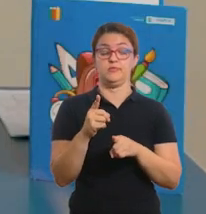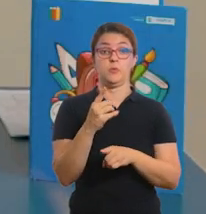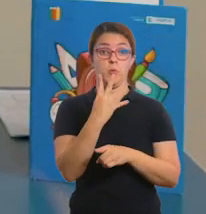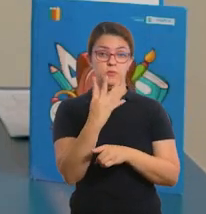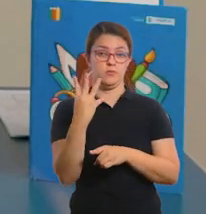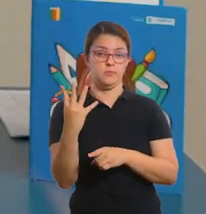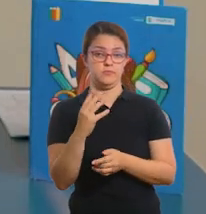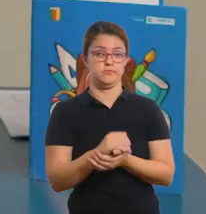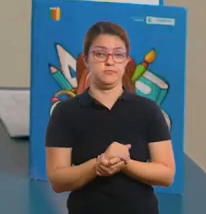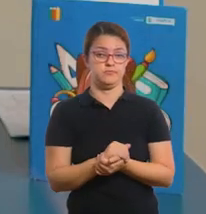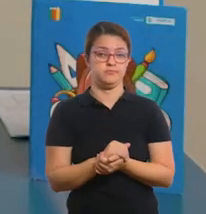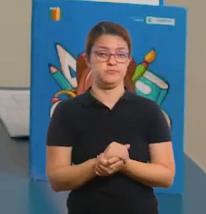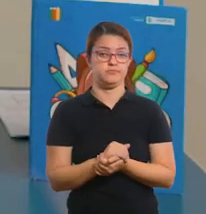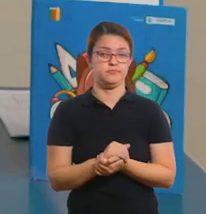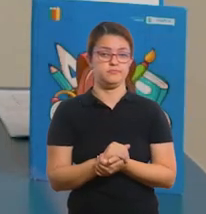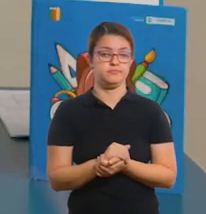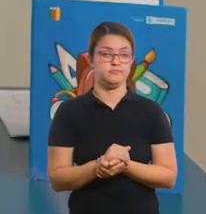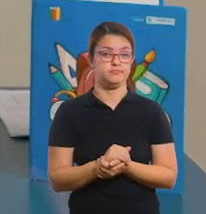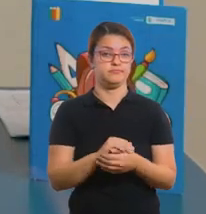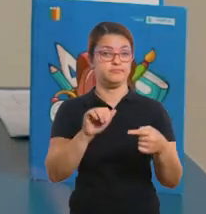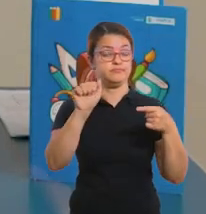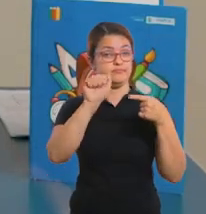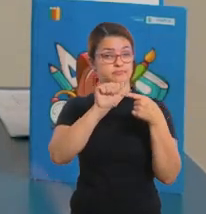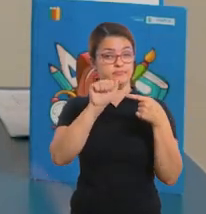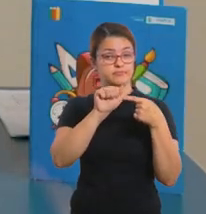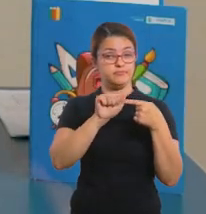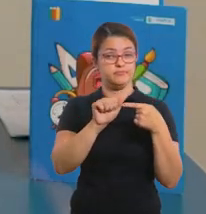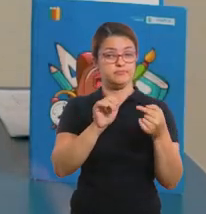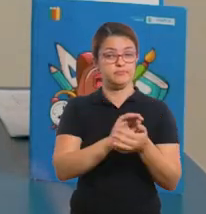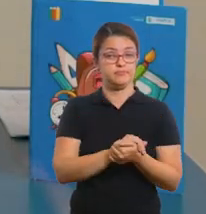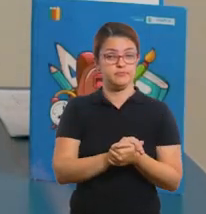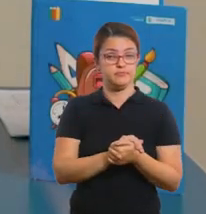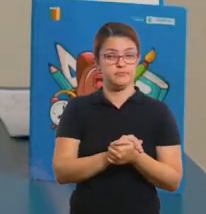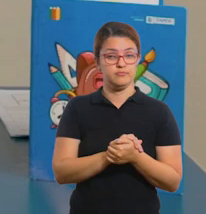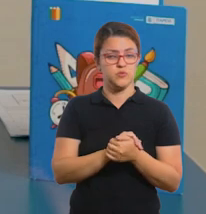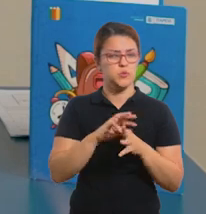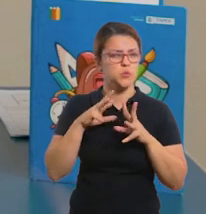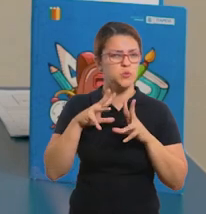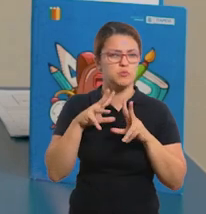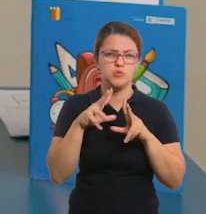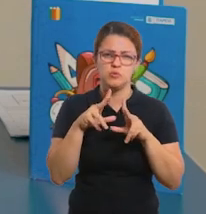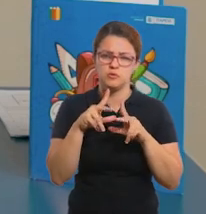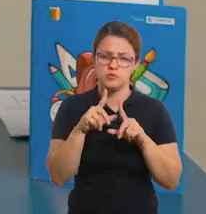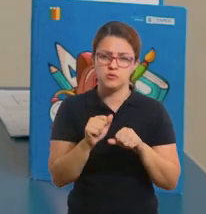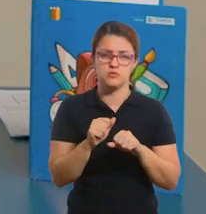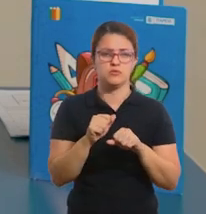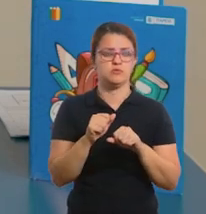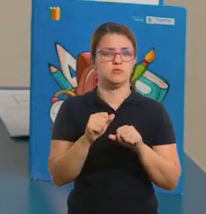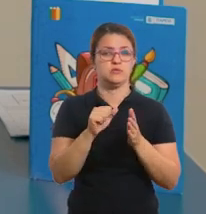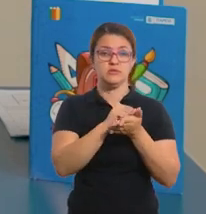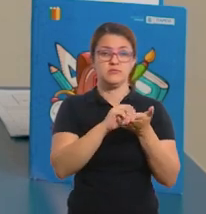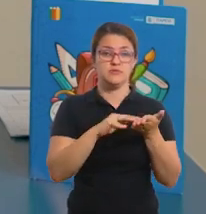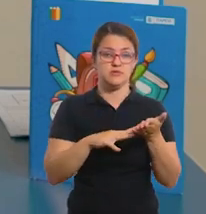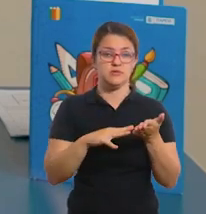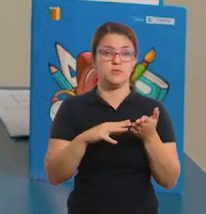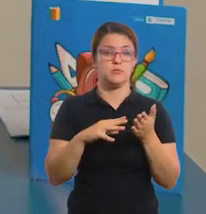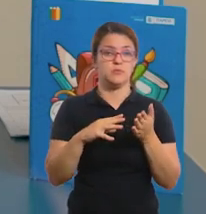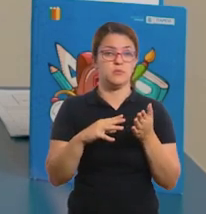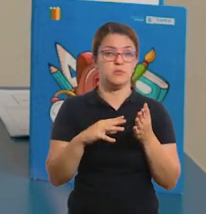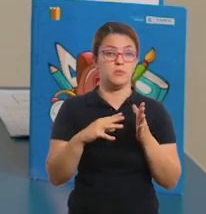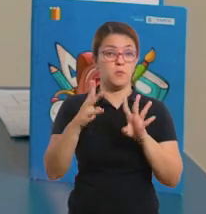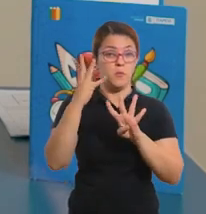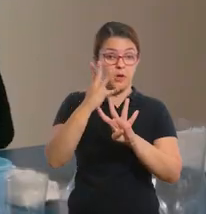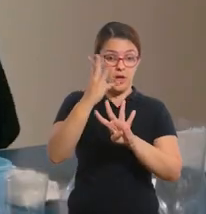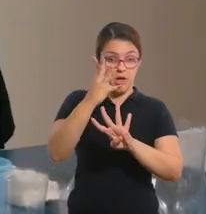4 quartos, ampliando as estratégias de cálculo. Na A, a proposta é que vocês usem, então, em todas as